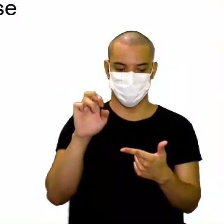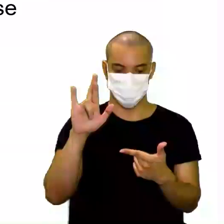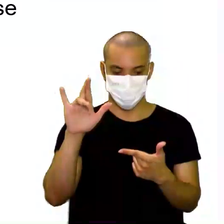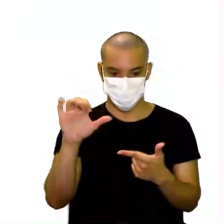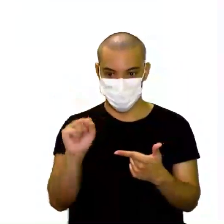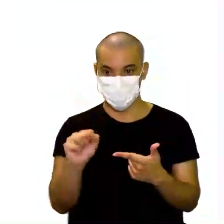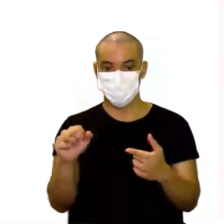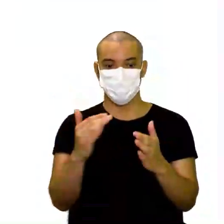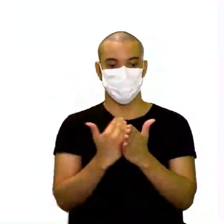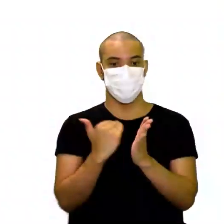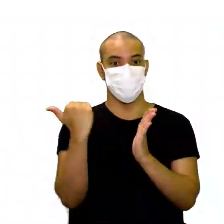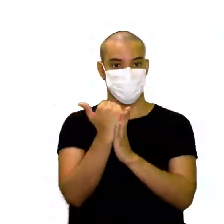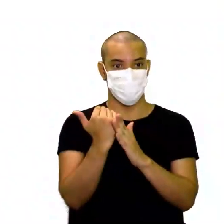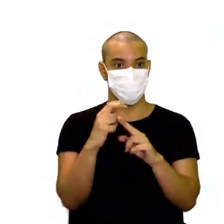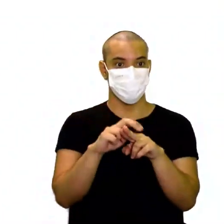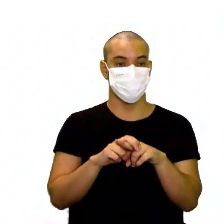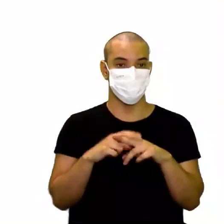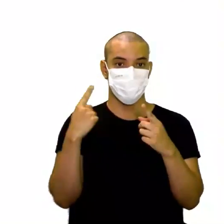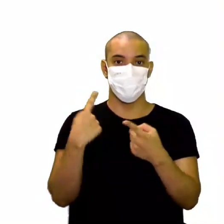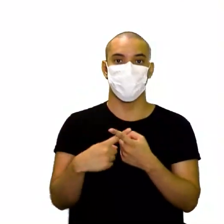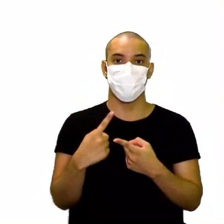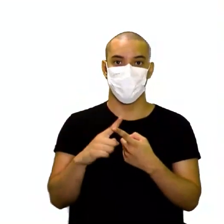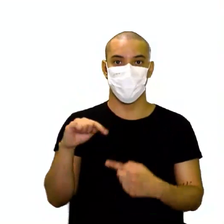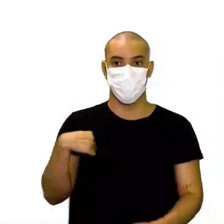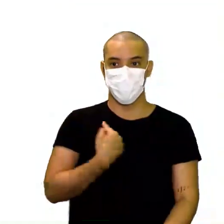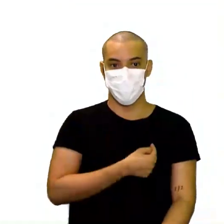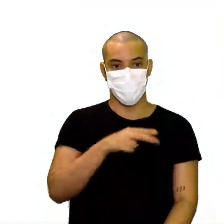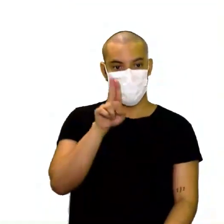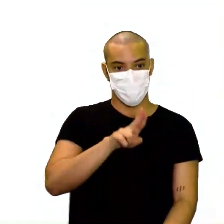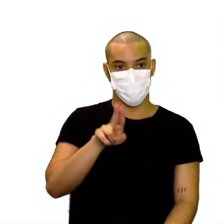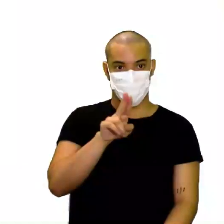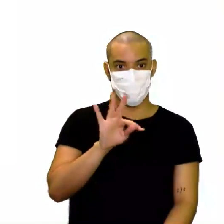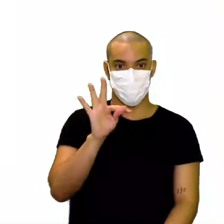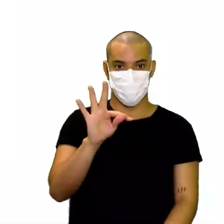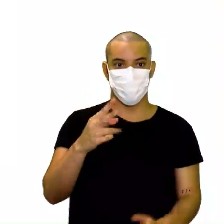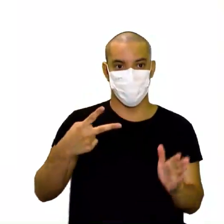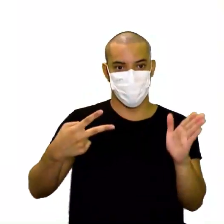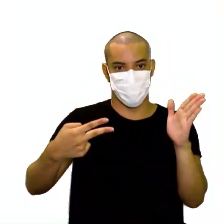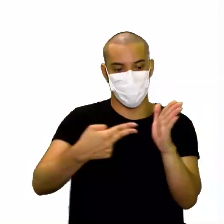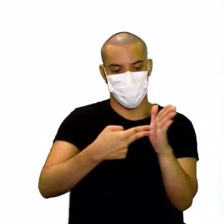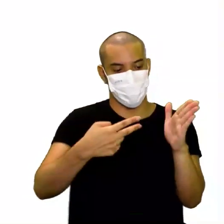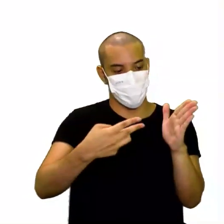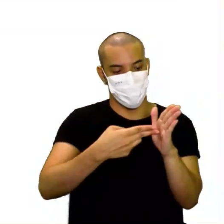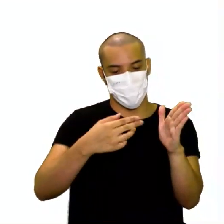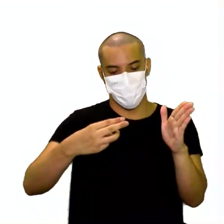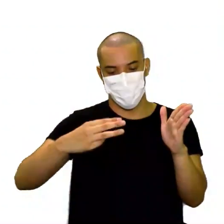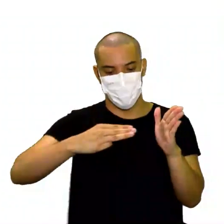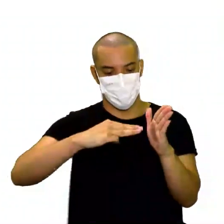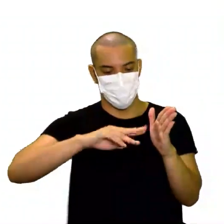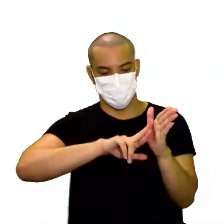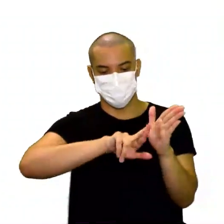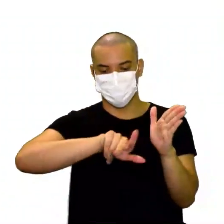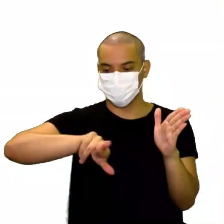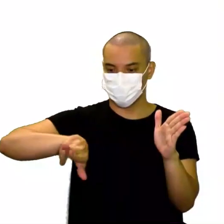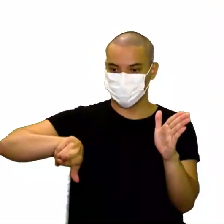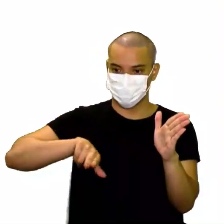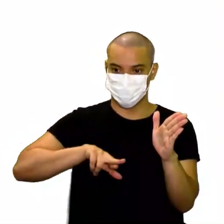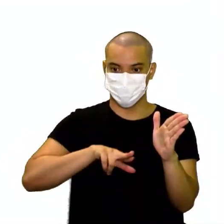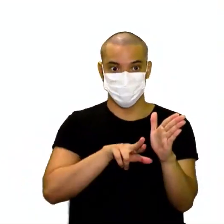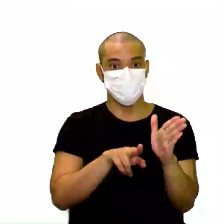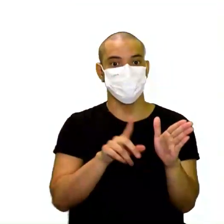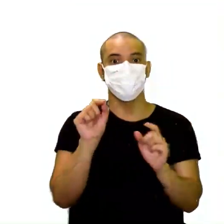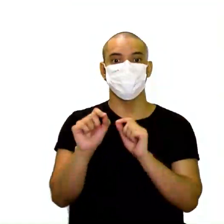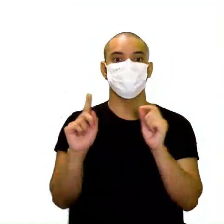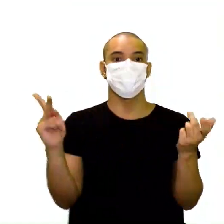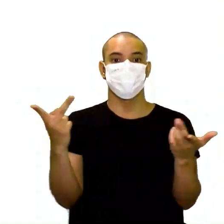elétrica, né? Então aqui, olha só, quando a gente usa T para ligar aí um ou mais aparelhos, se estabelece ligações em